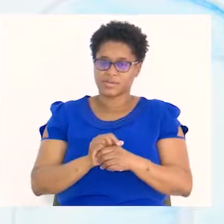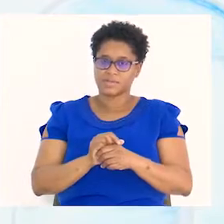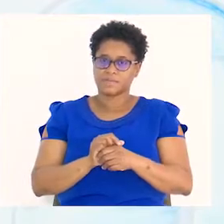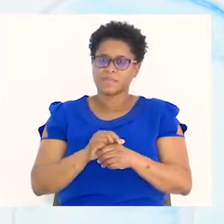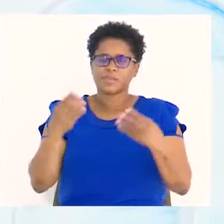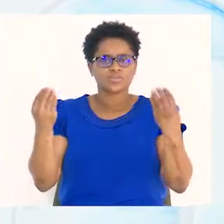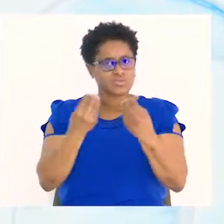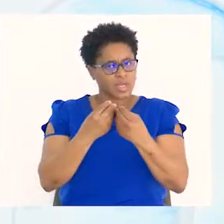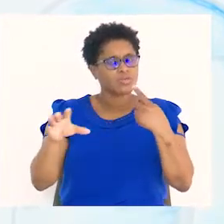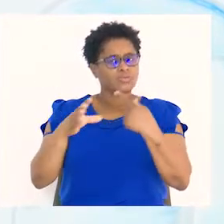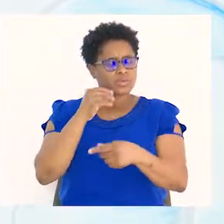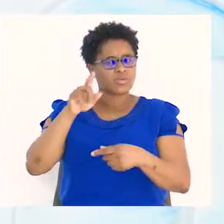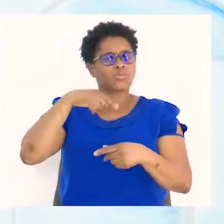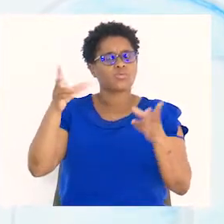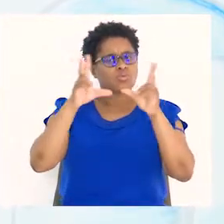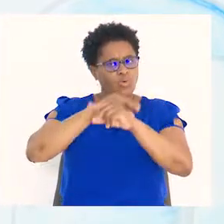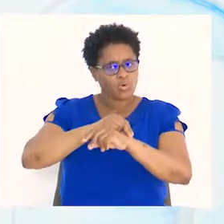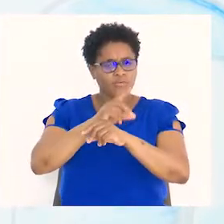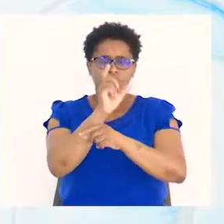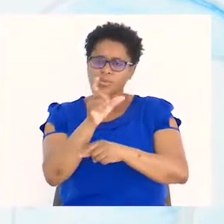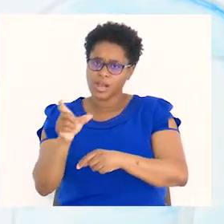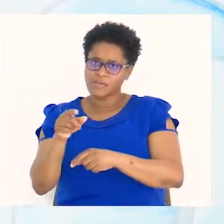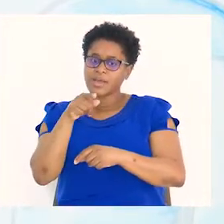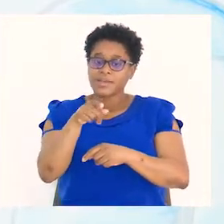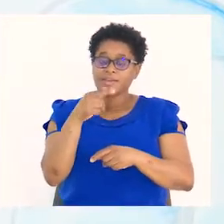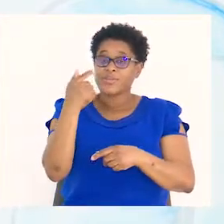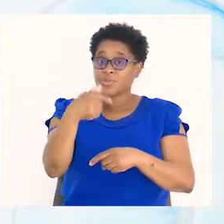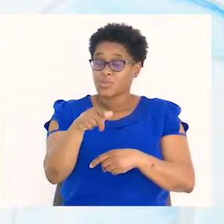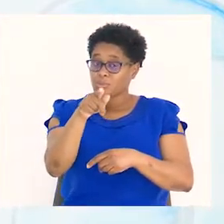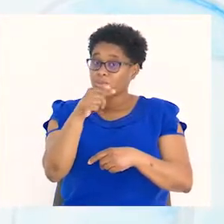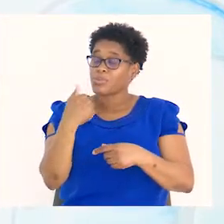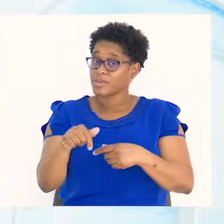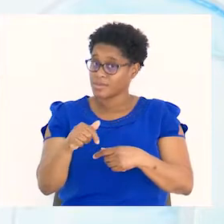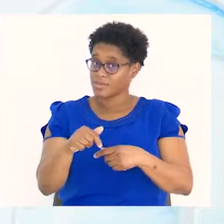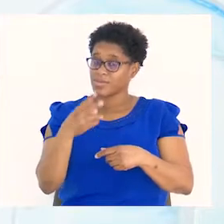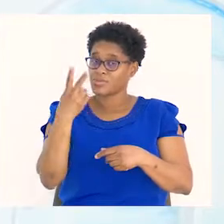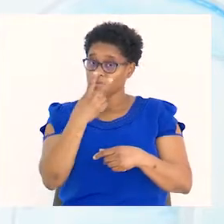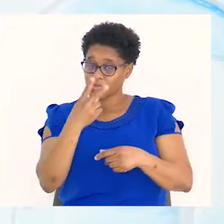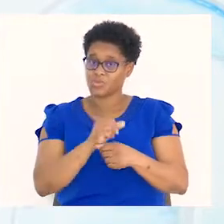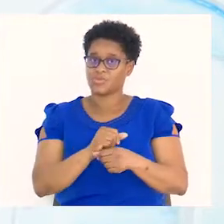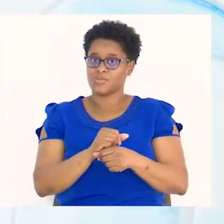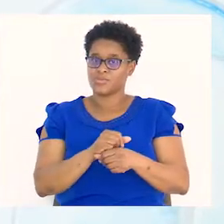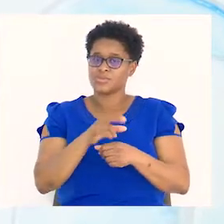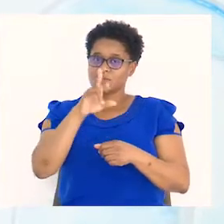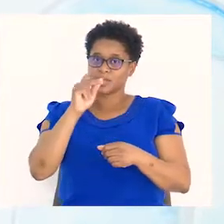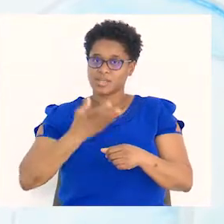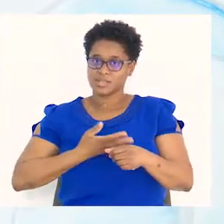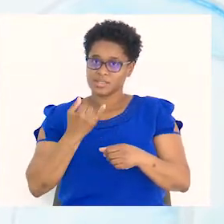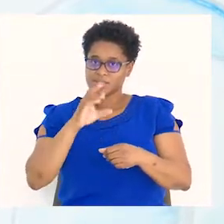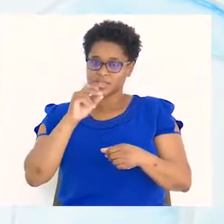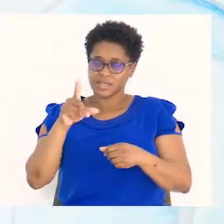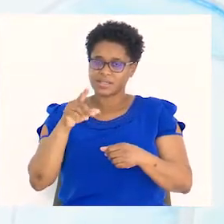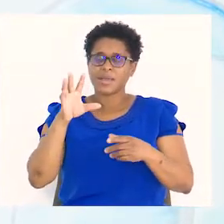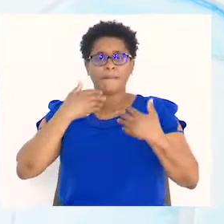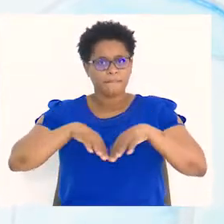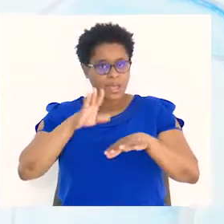um novo significado. Aqui o que é que tu tens? São dois radicais, mas assim que tu unires esses